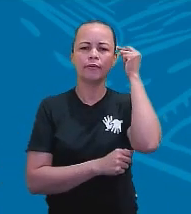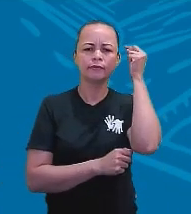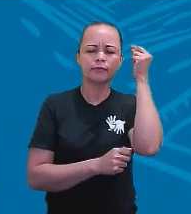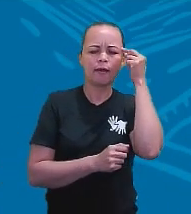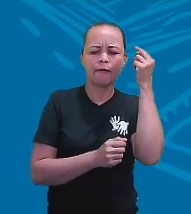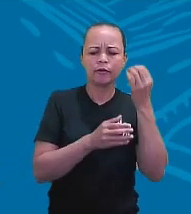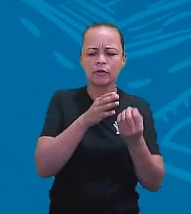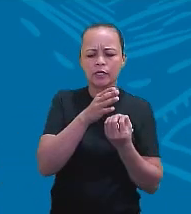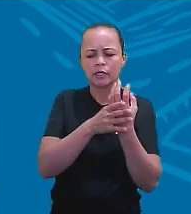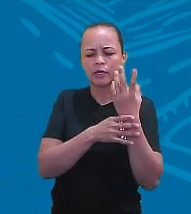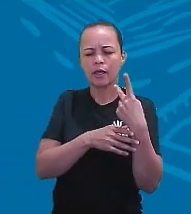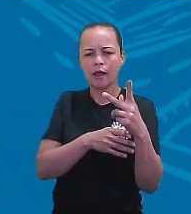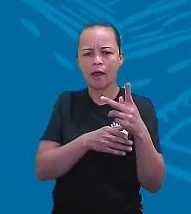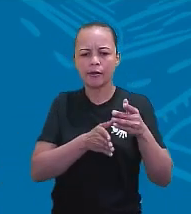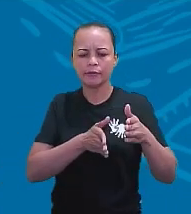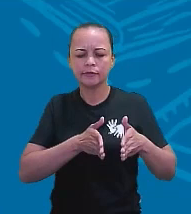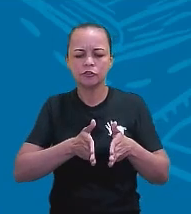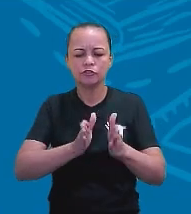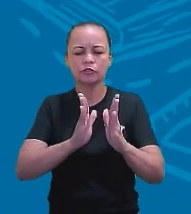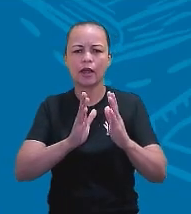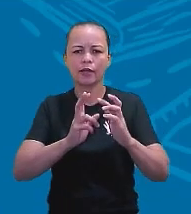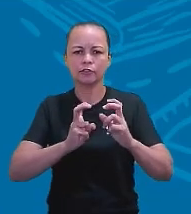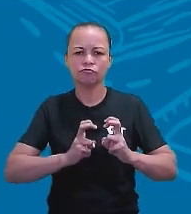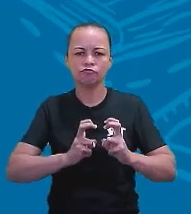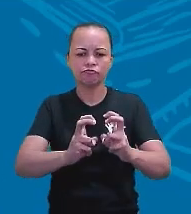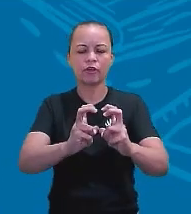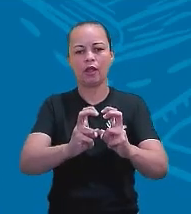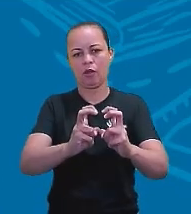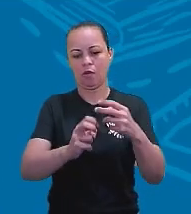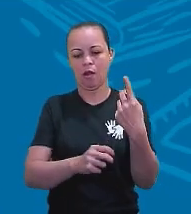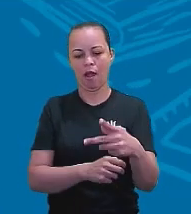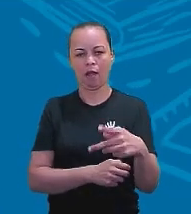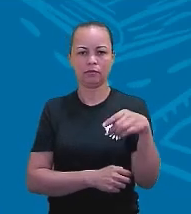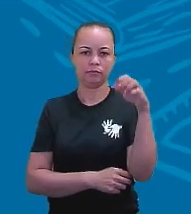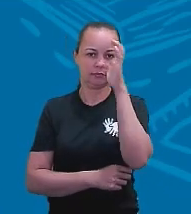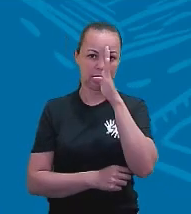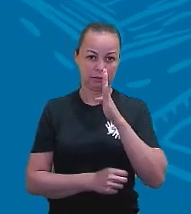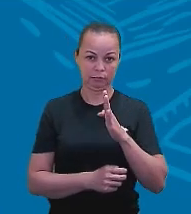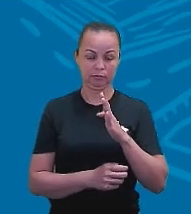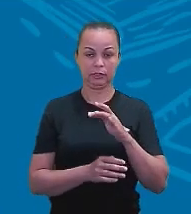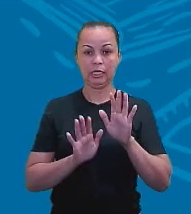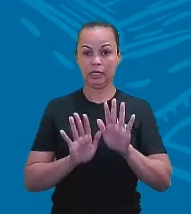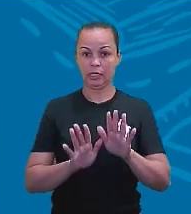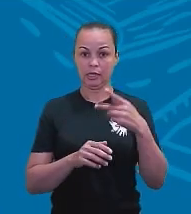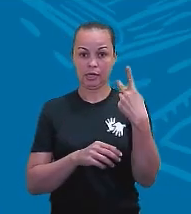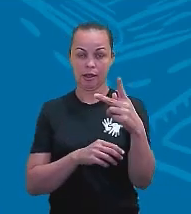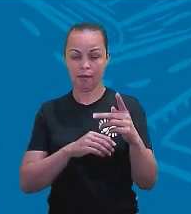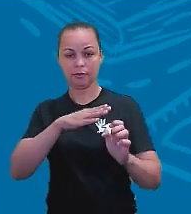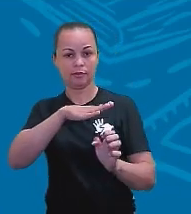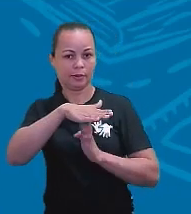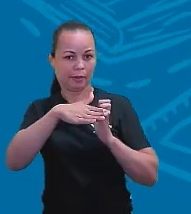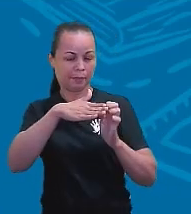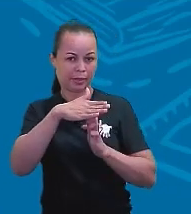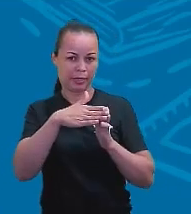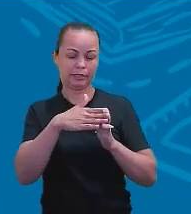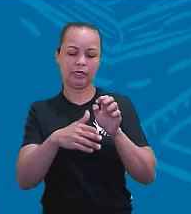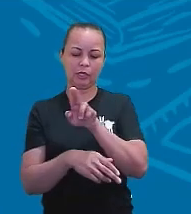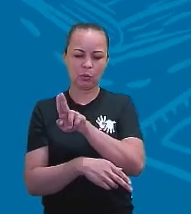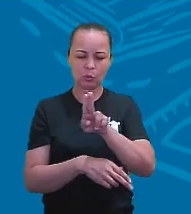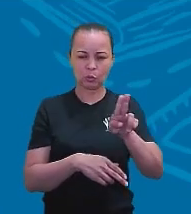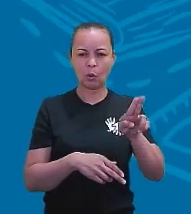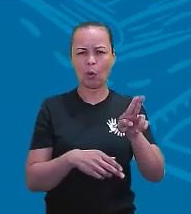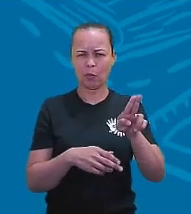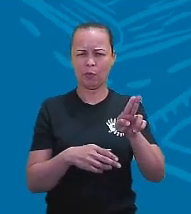criar exatamente as estradas de ferro aqui no Brasil. E aí, essa empresa, que, gente, tem um nome até